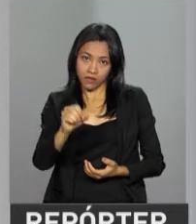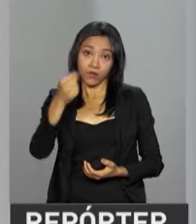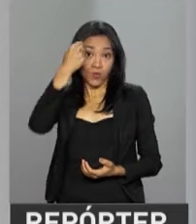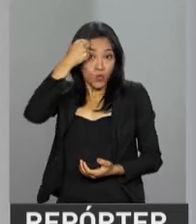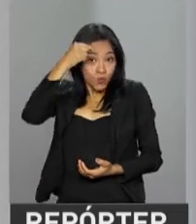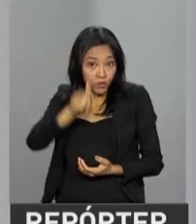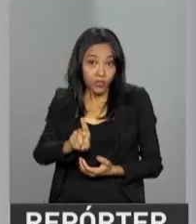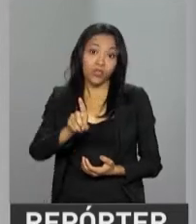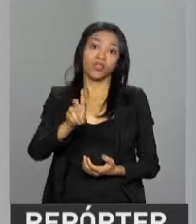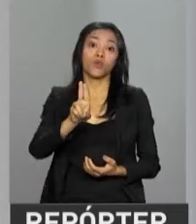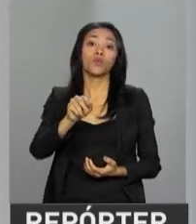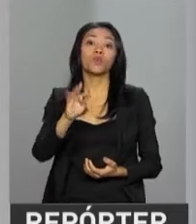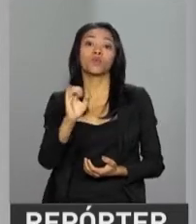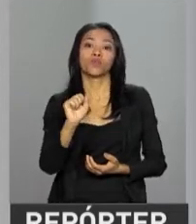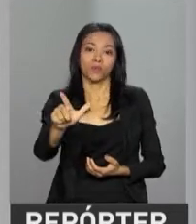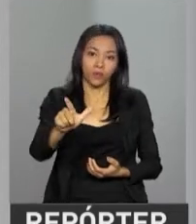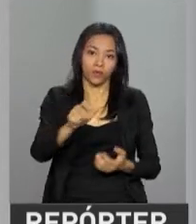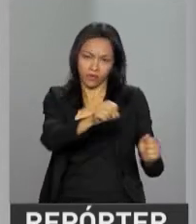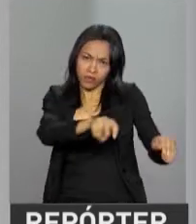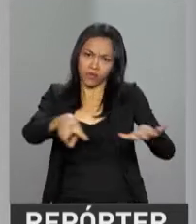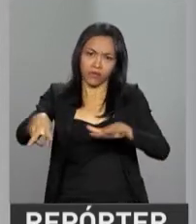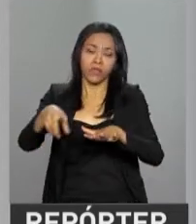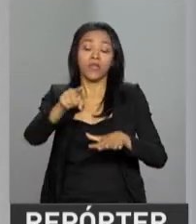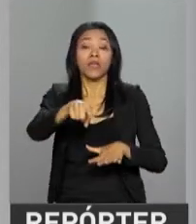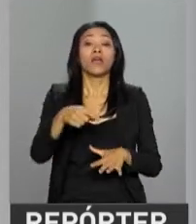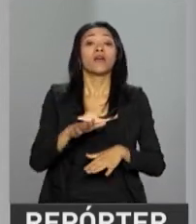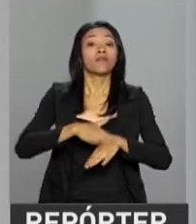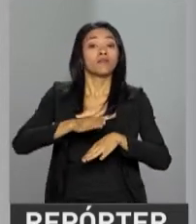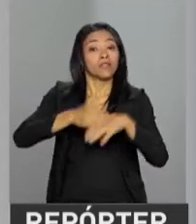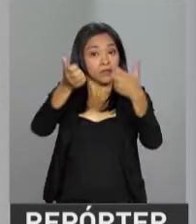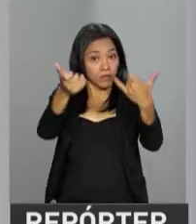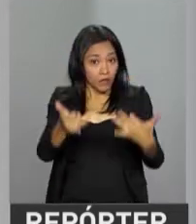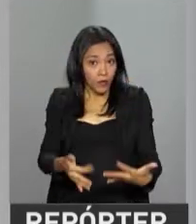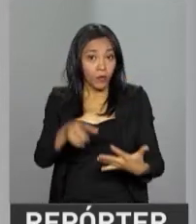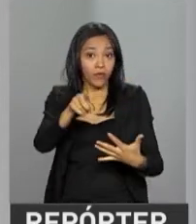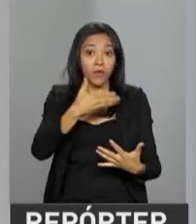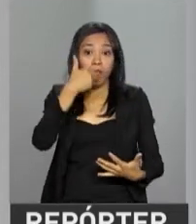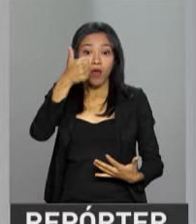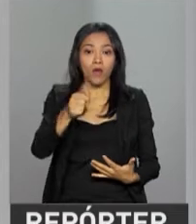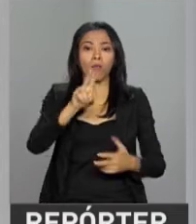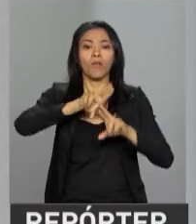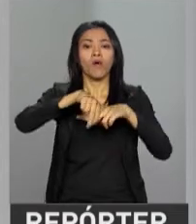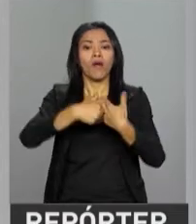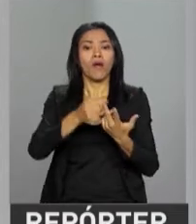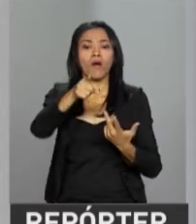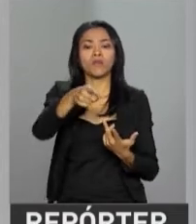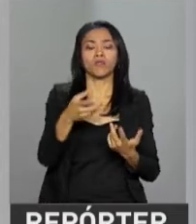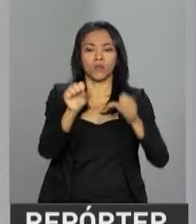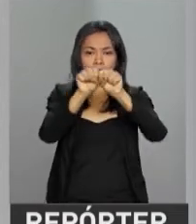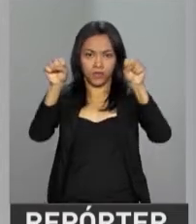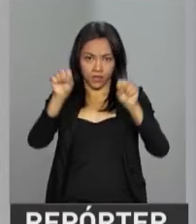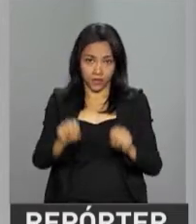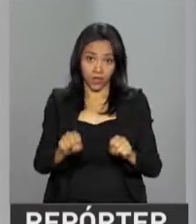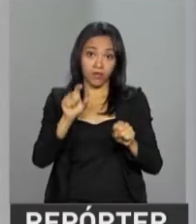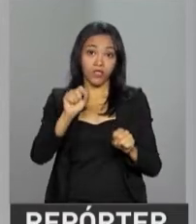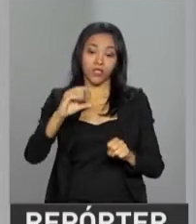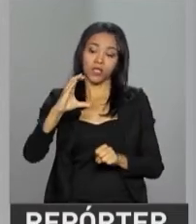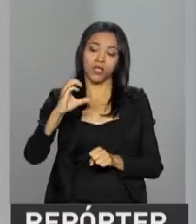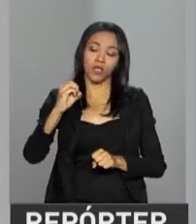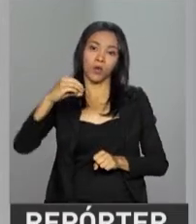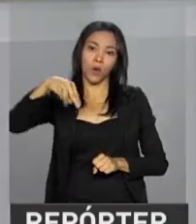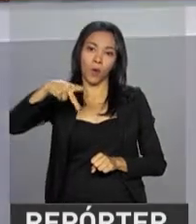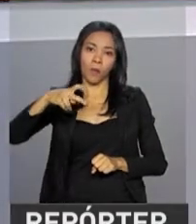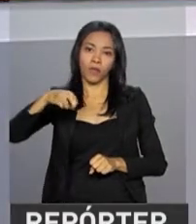da bbc segundo o ministro da fazenda a melhoria foi possível graças ao novo sistema de compensação lançado pelo banco central